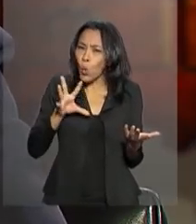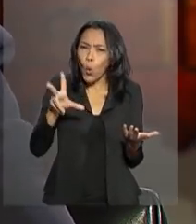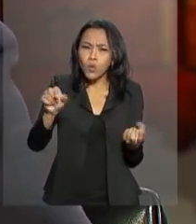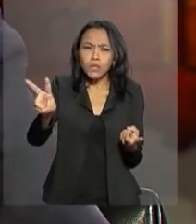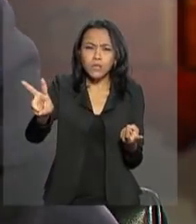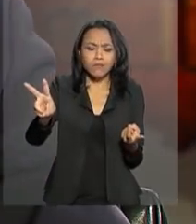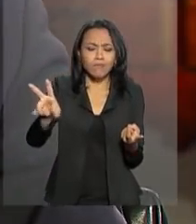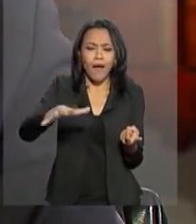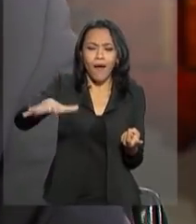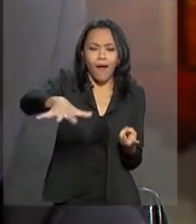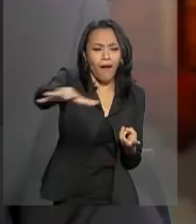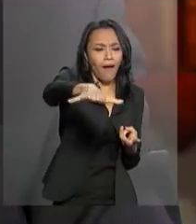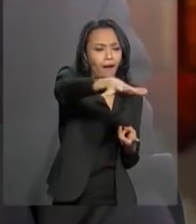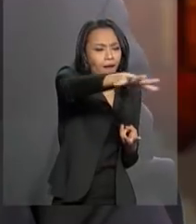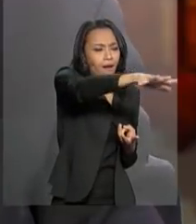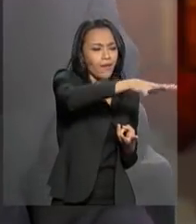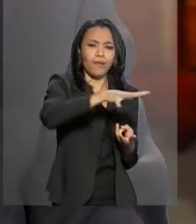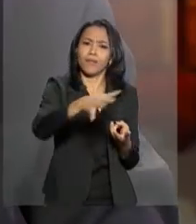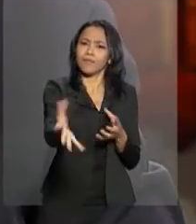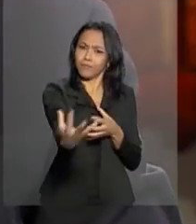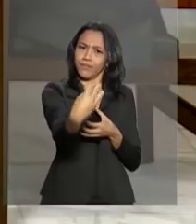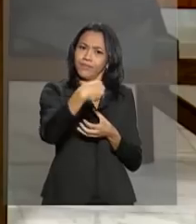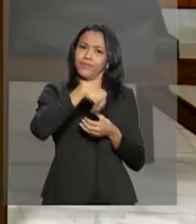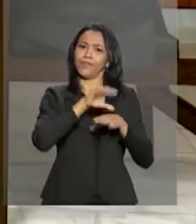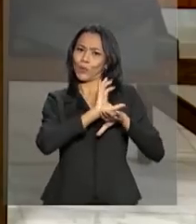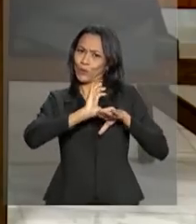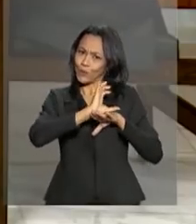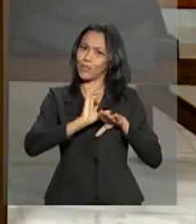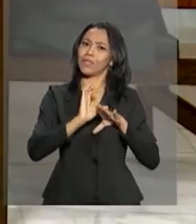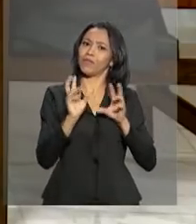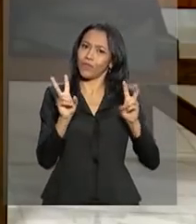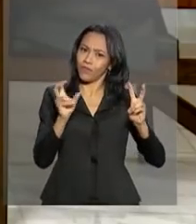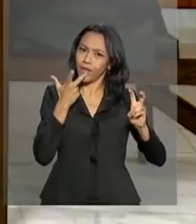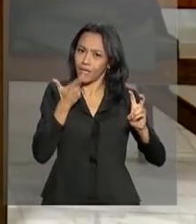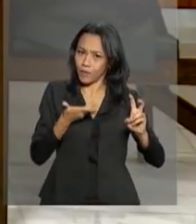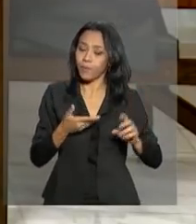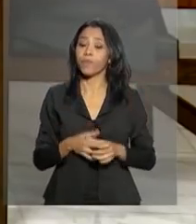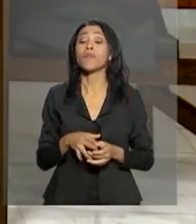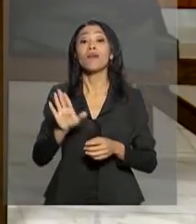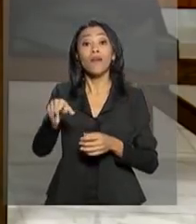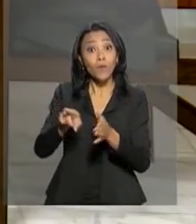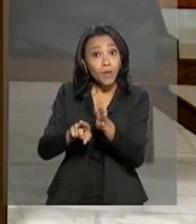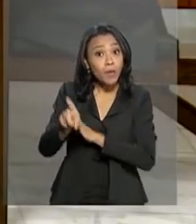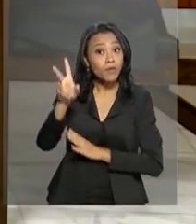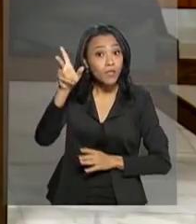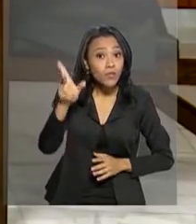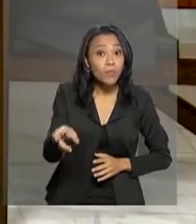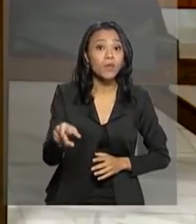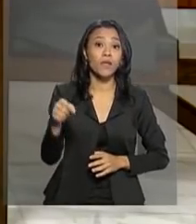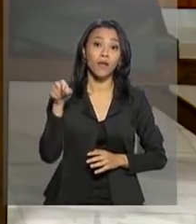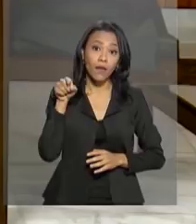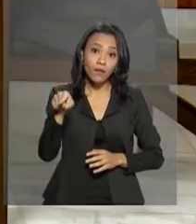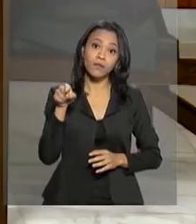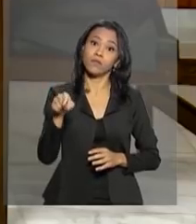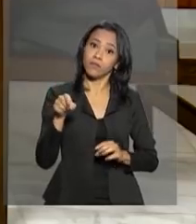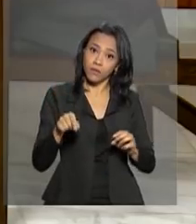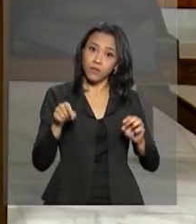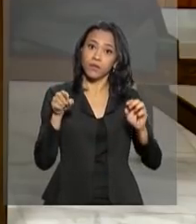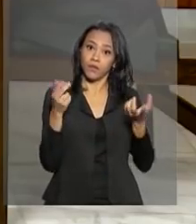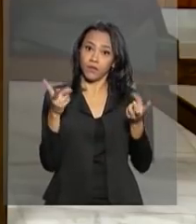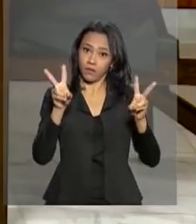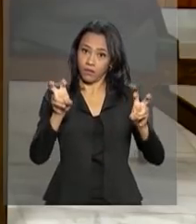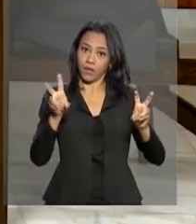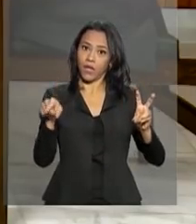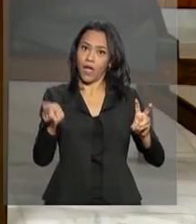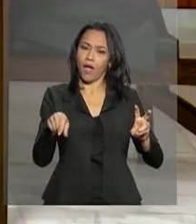os setores da sociedade brasileira. Eu ia perguntar justamente sobre esse termo, né, da Constituição Federal Brasileira,